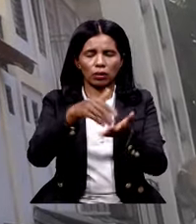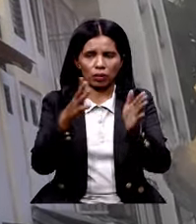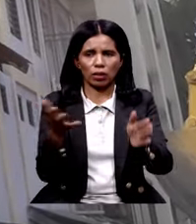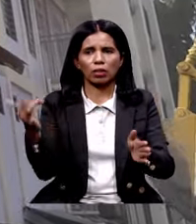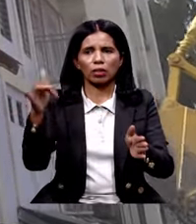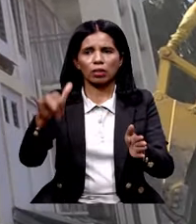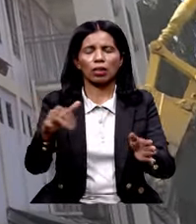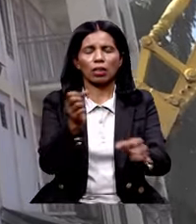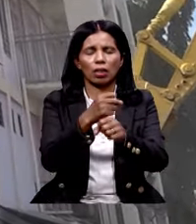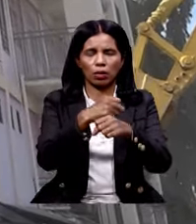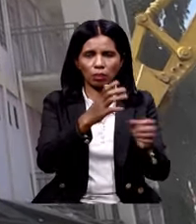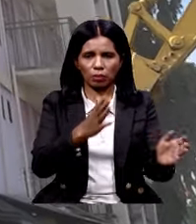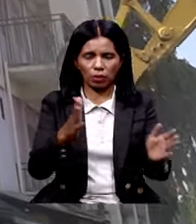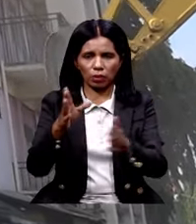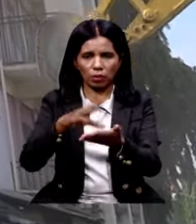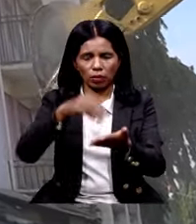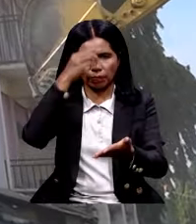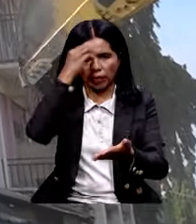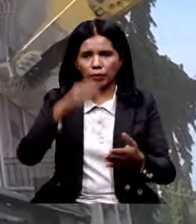se halo hela proceso aprendizagem.